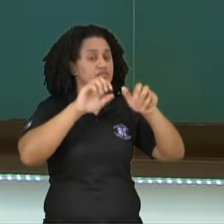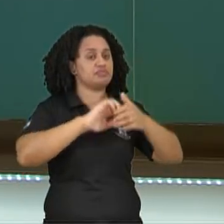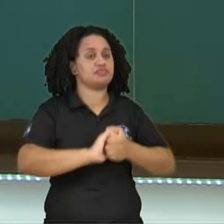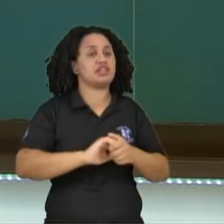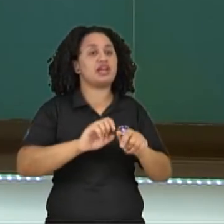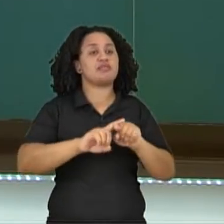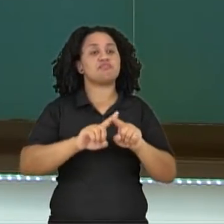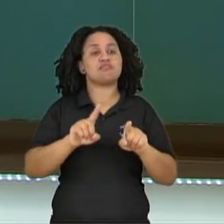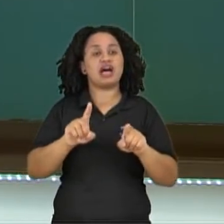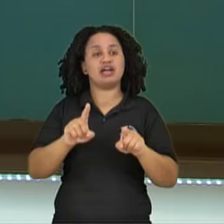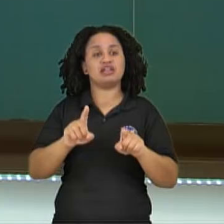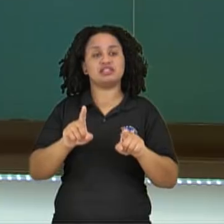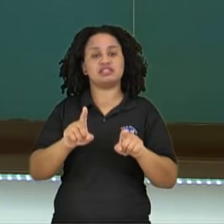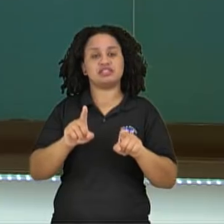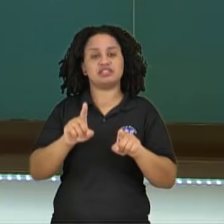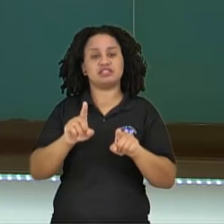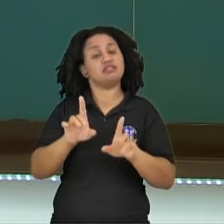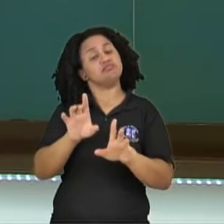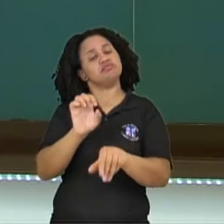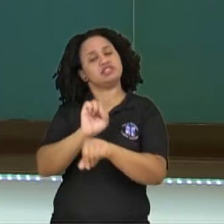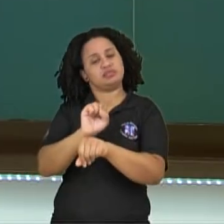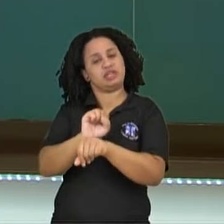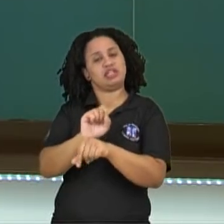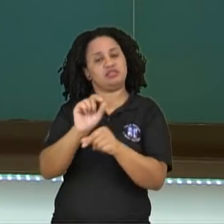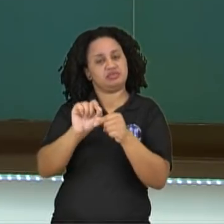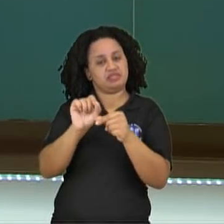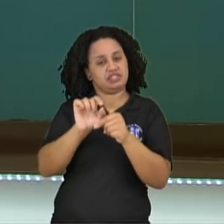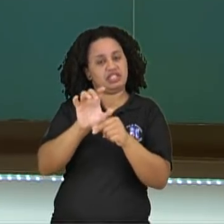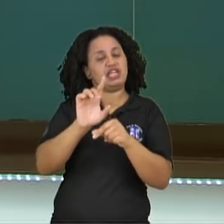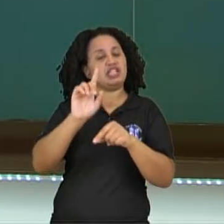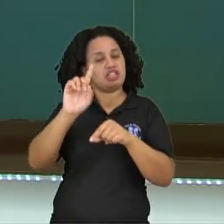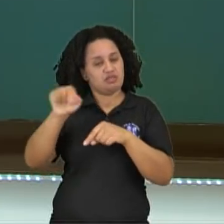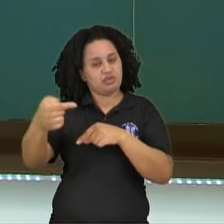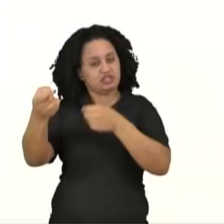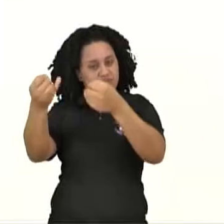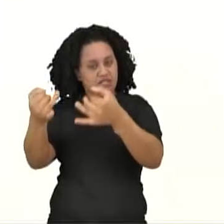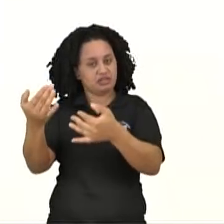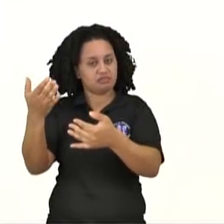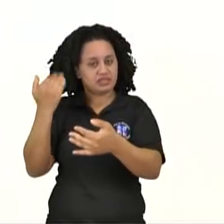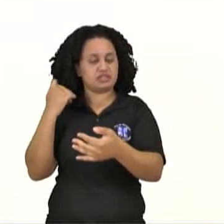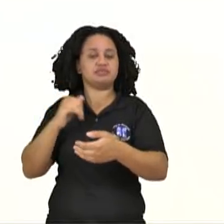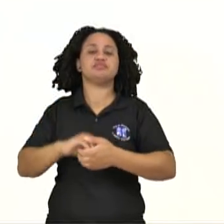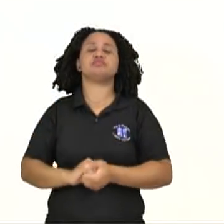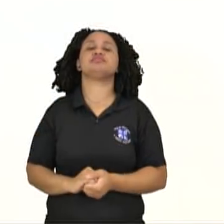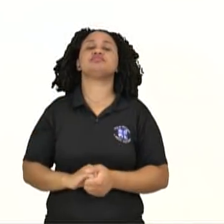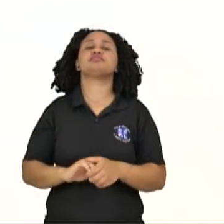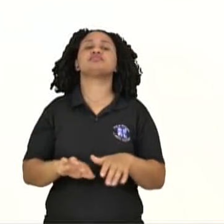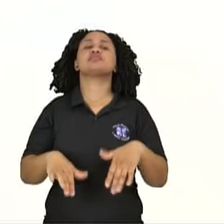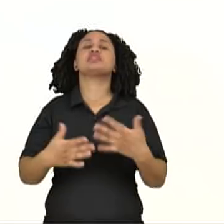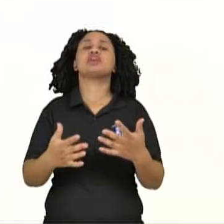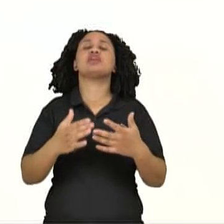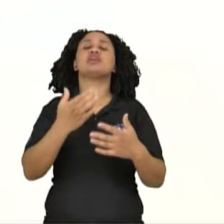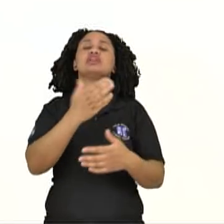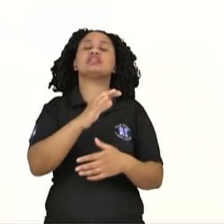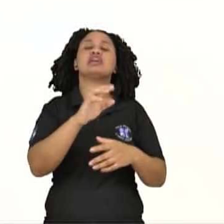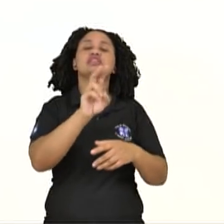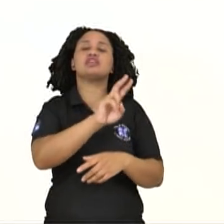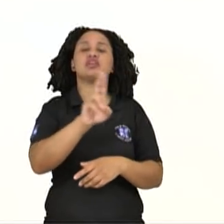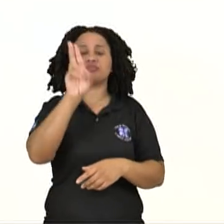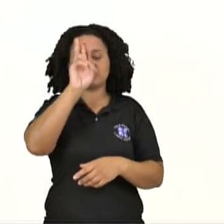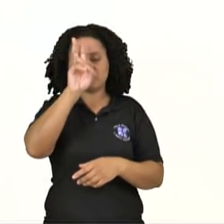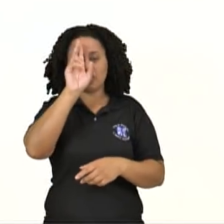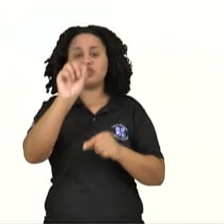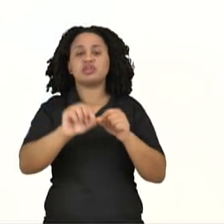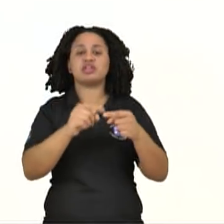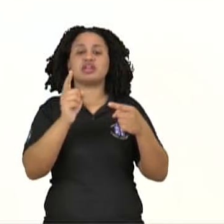passado. Opa, vamos fazer isso aqui junto comigo então, antes de nós discutirmos sobre o que é passado. Afinal, a ciência chamada de história é,